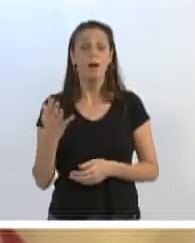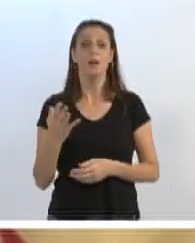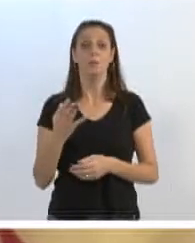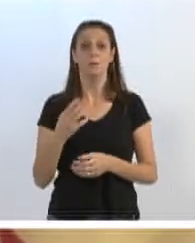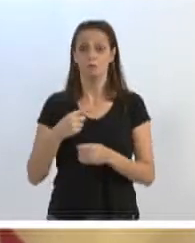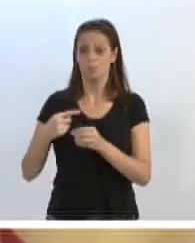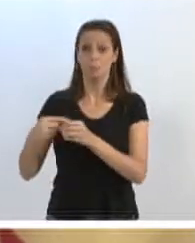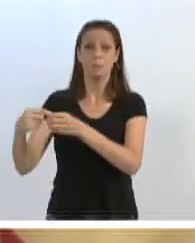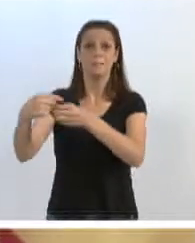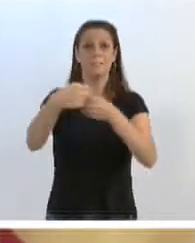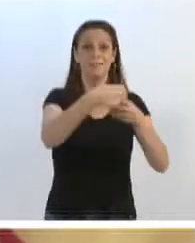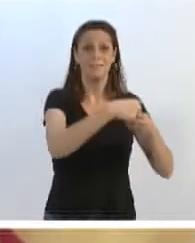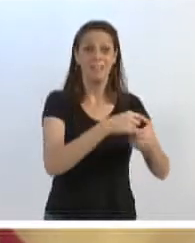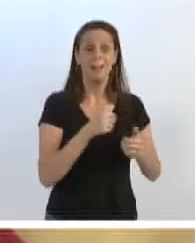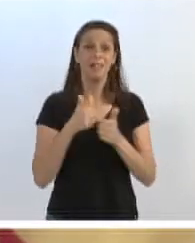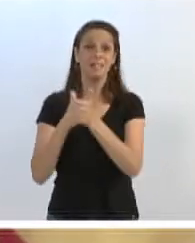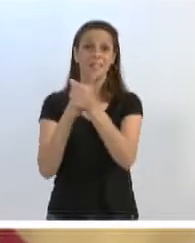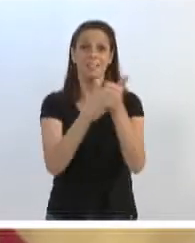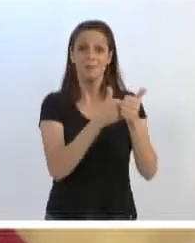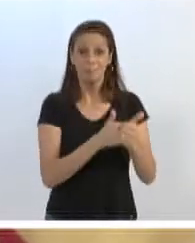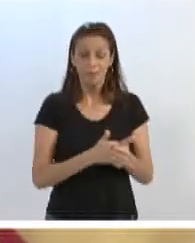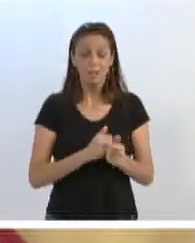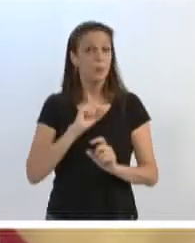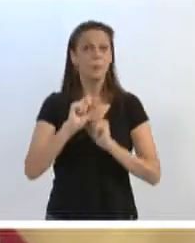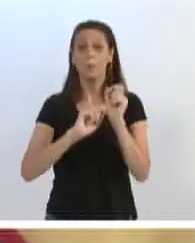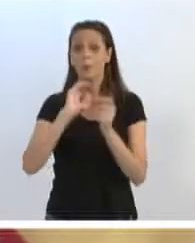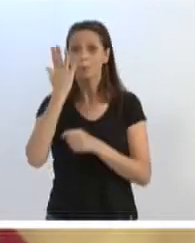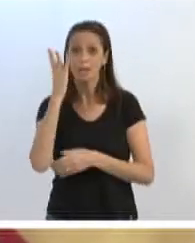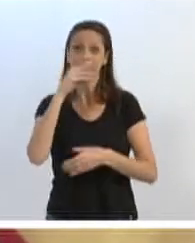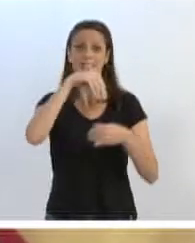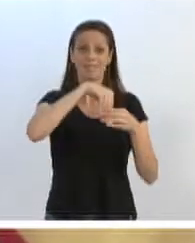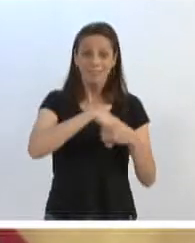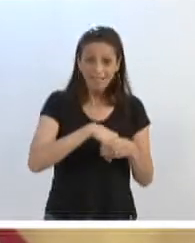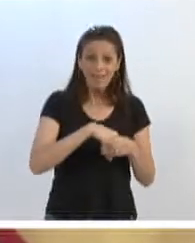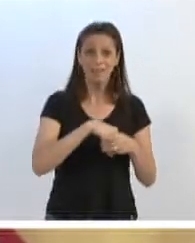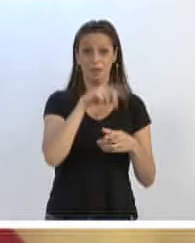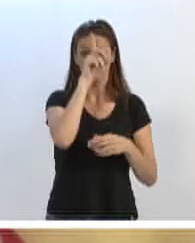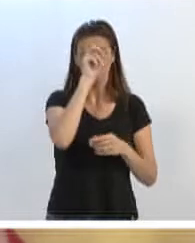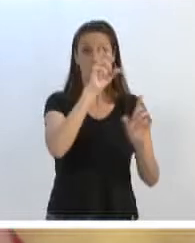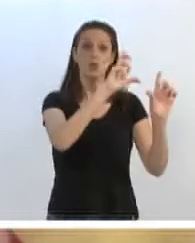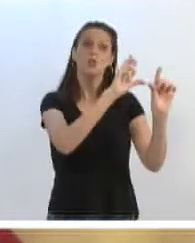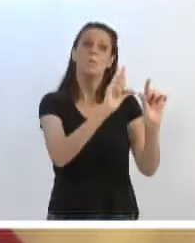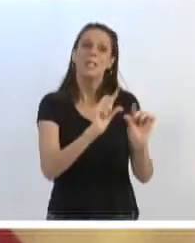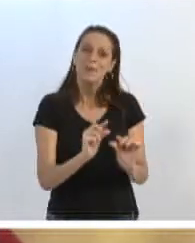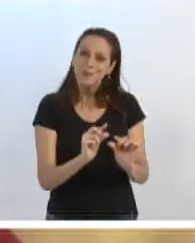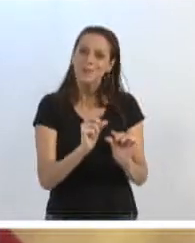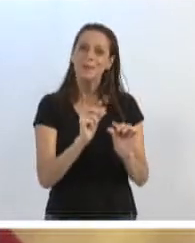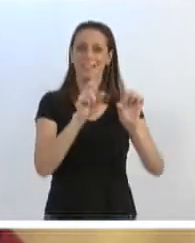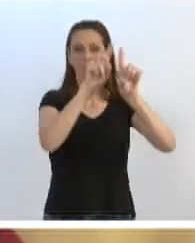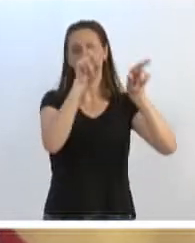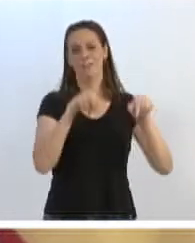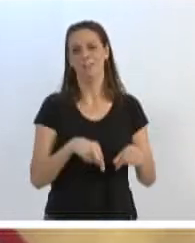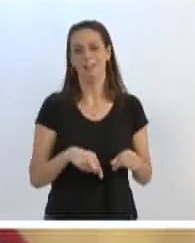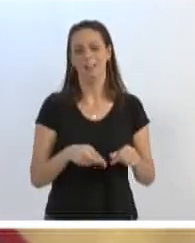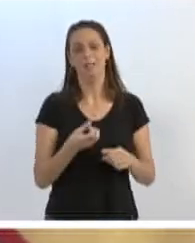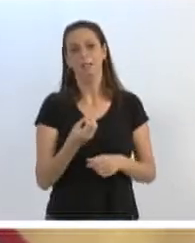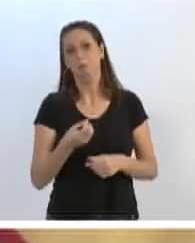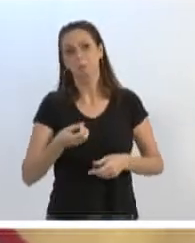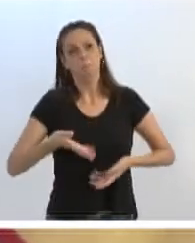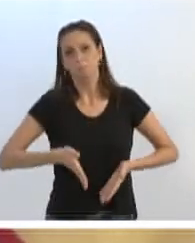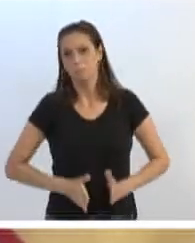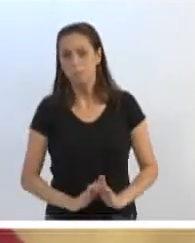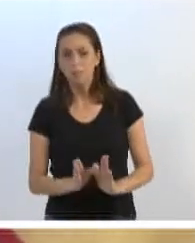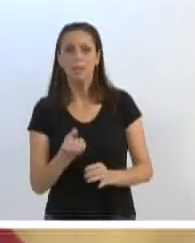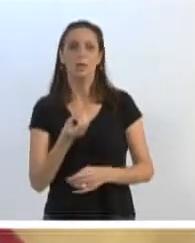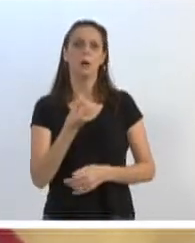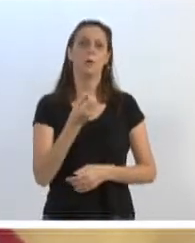região acabam diminuindo atendimento à sua população seja na escala de plantão de obstetrícia de pediatria ou até